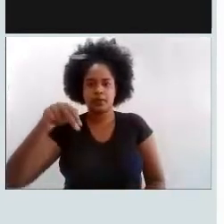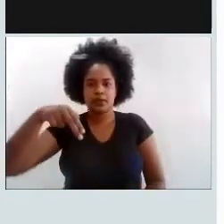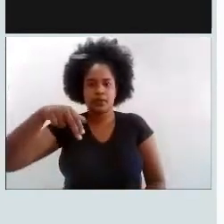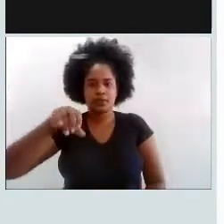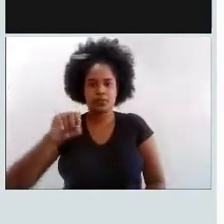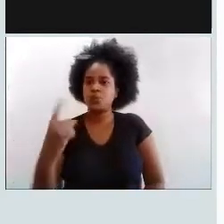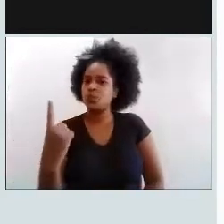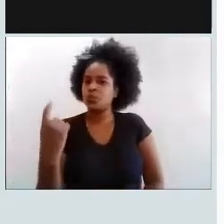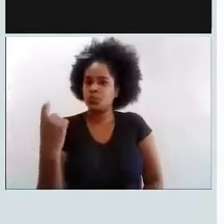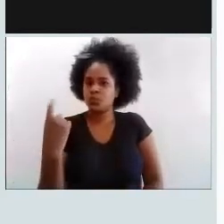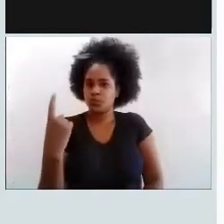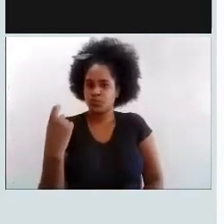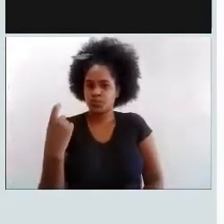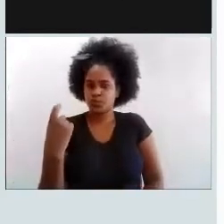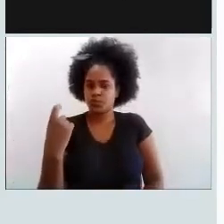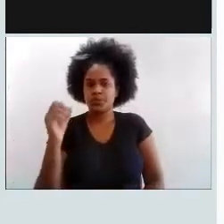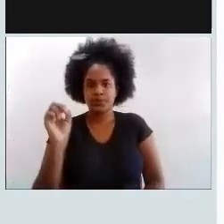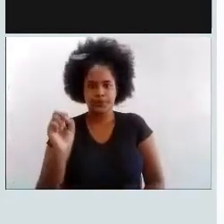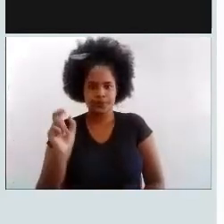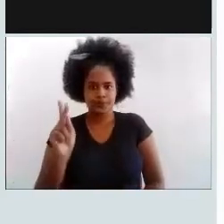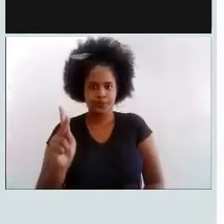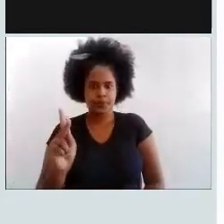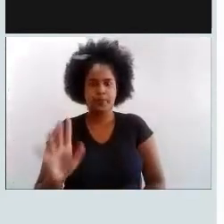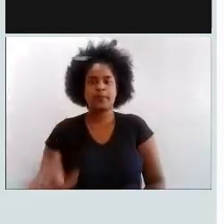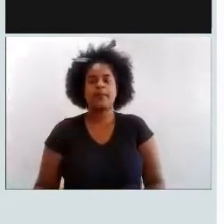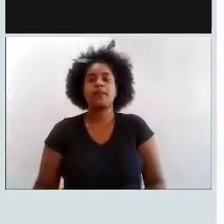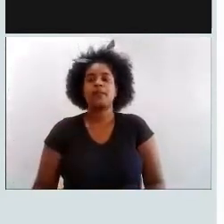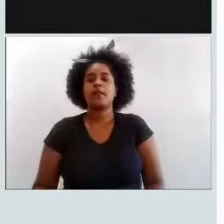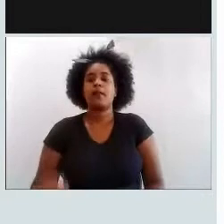Pronto. E o postulado da inclusão?